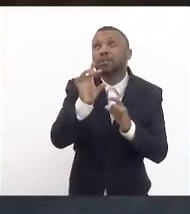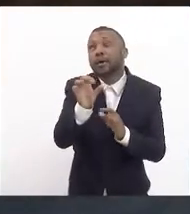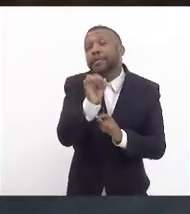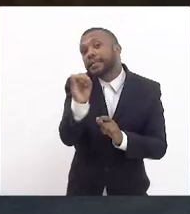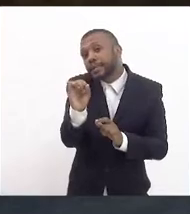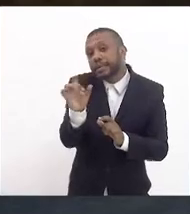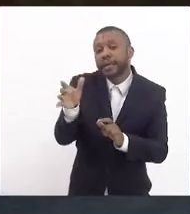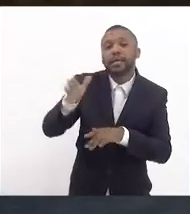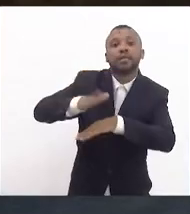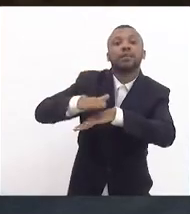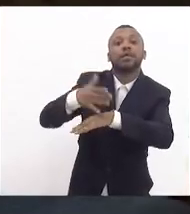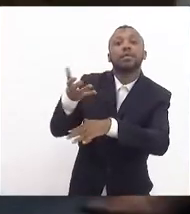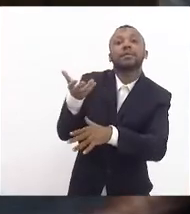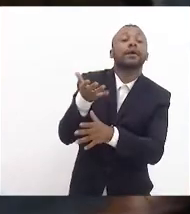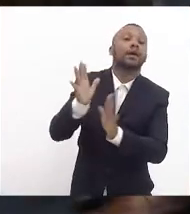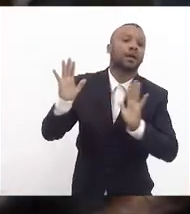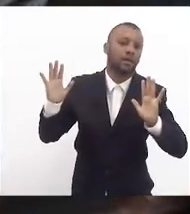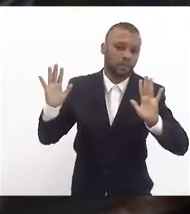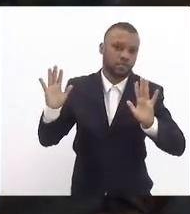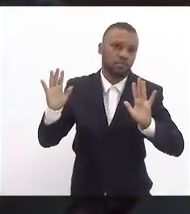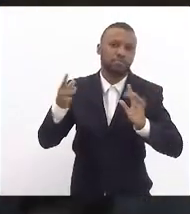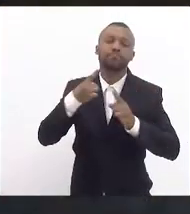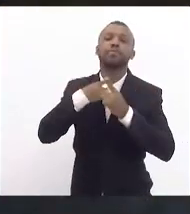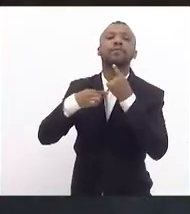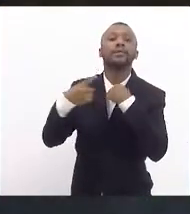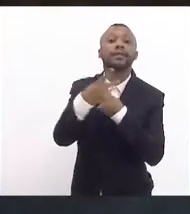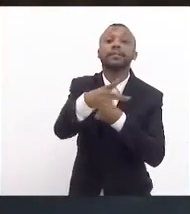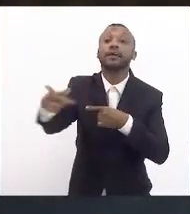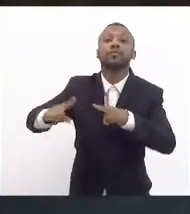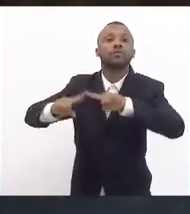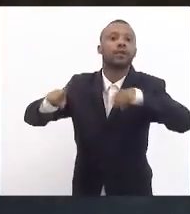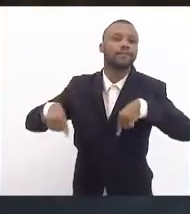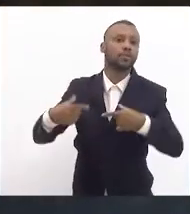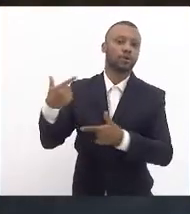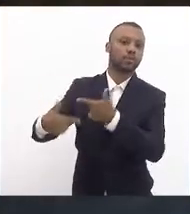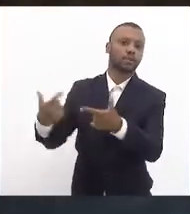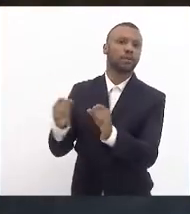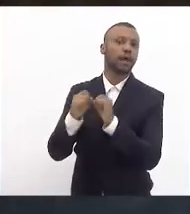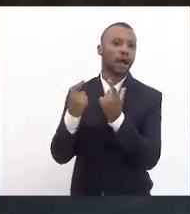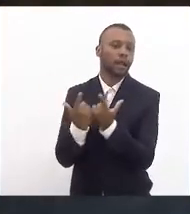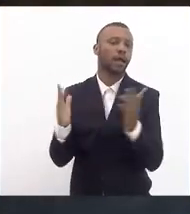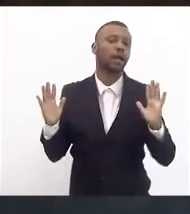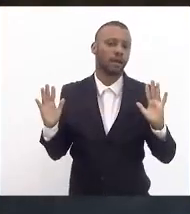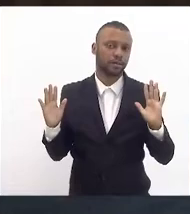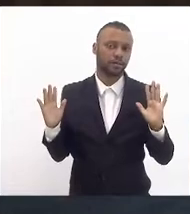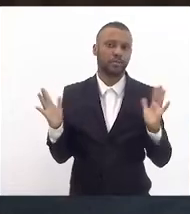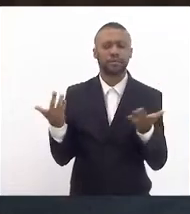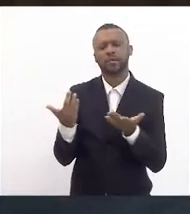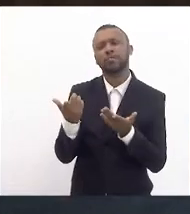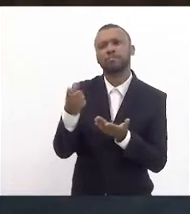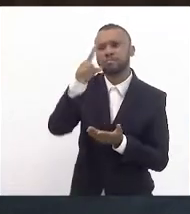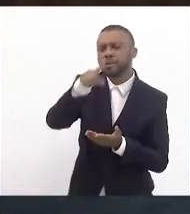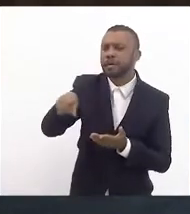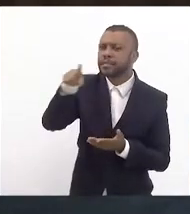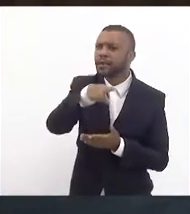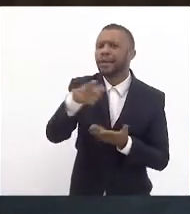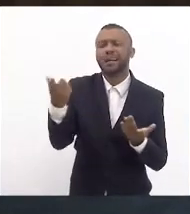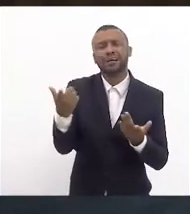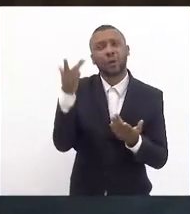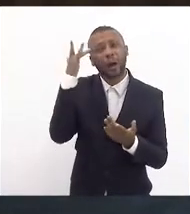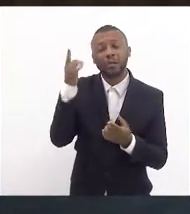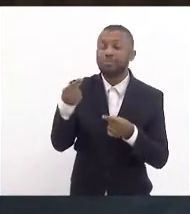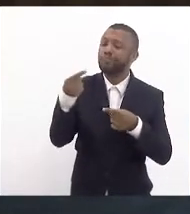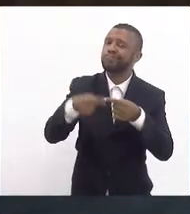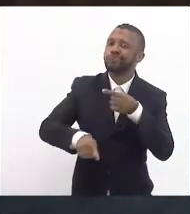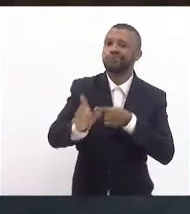claro, que eles assim queiram. Então, por favor, presidente, acabar com essa exigência descabida, não tem mais cabimento